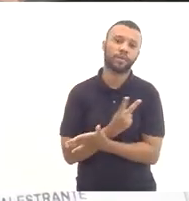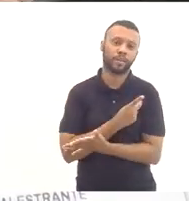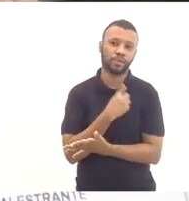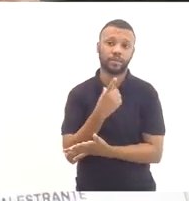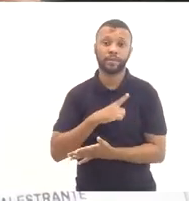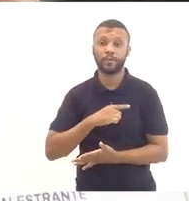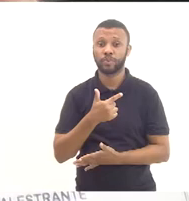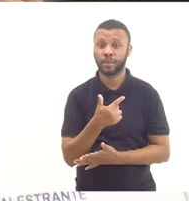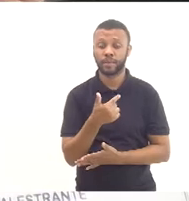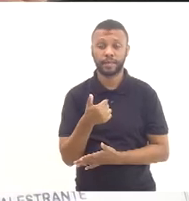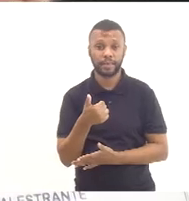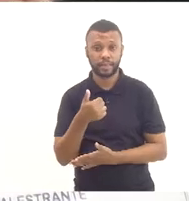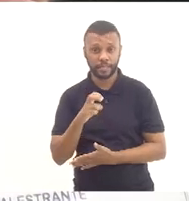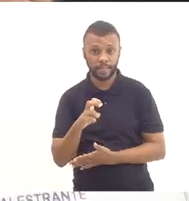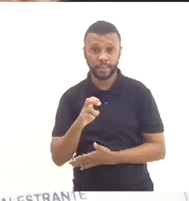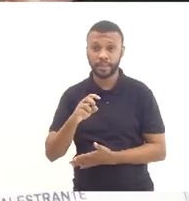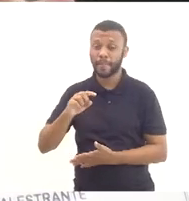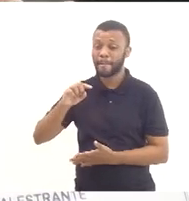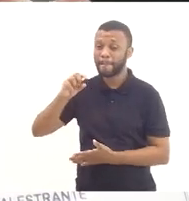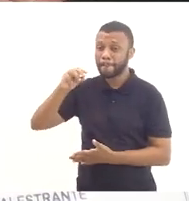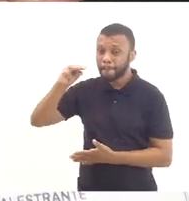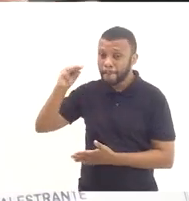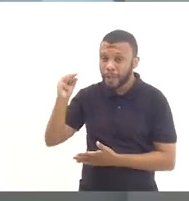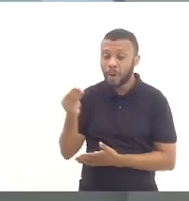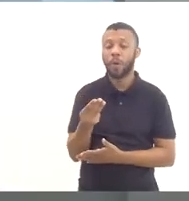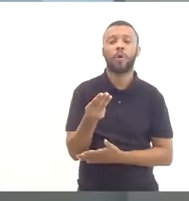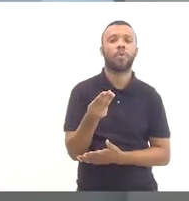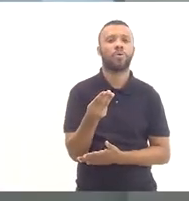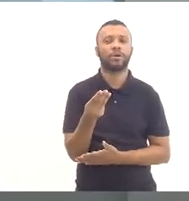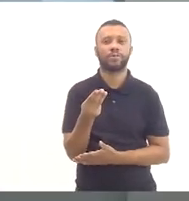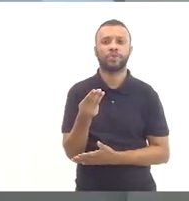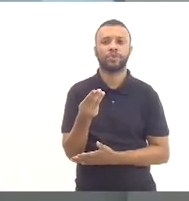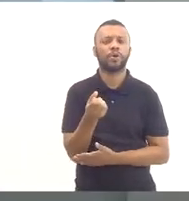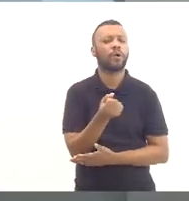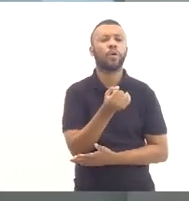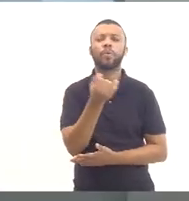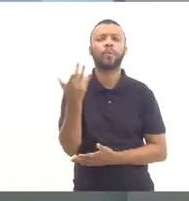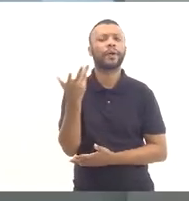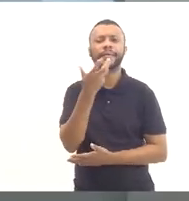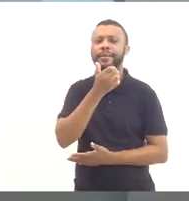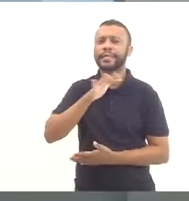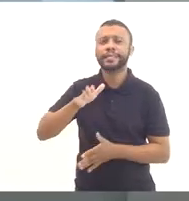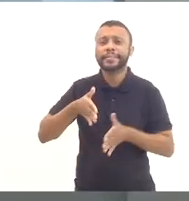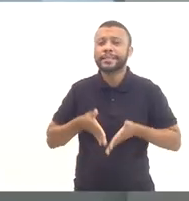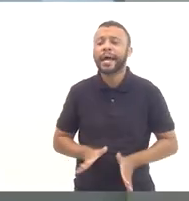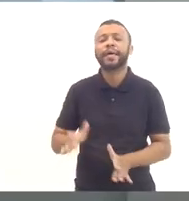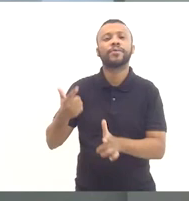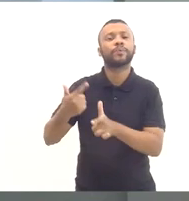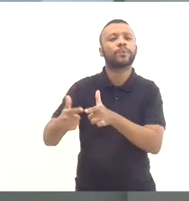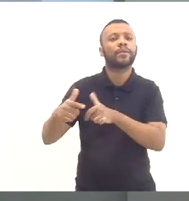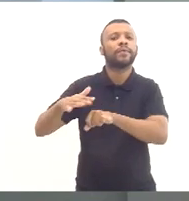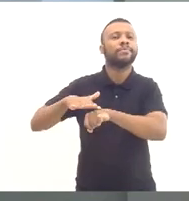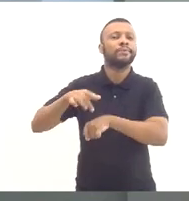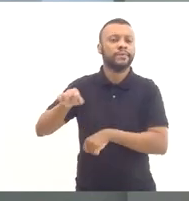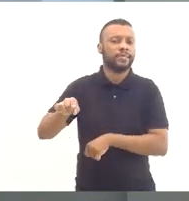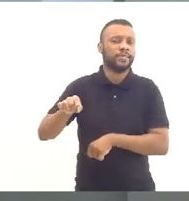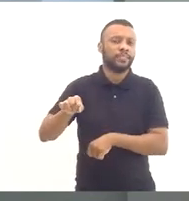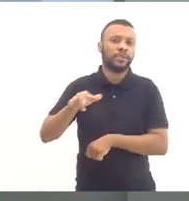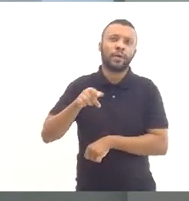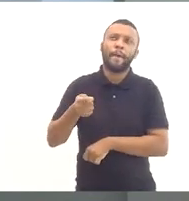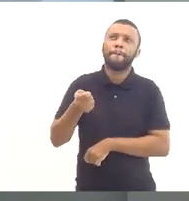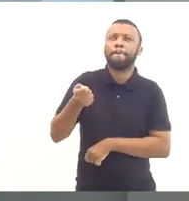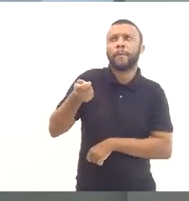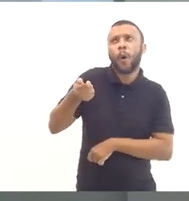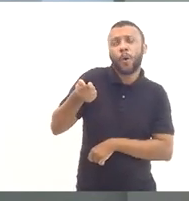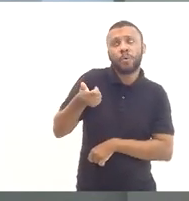estamos 215 milhões de pessoas quantas crianças com G1 nascem e muitas né não é tão pouco que